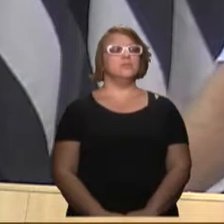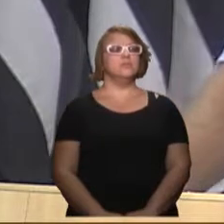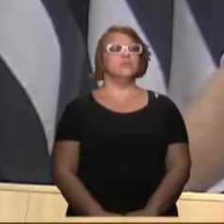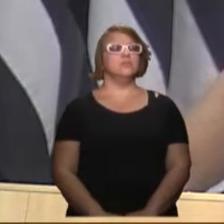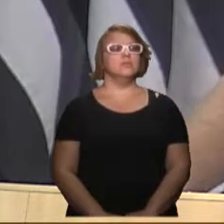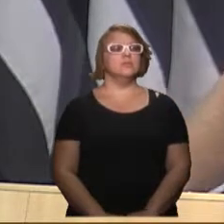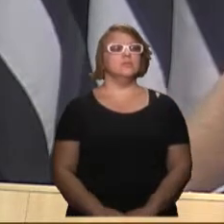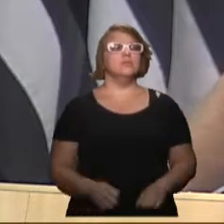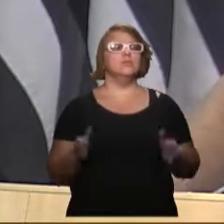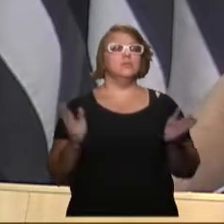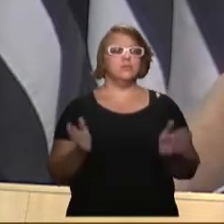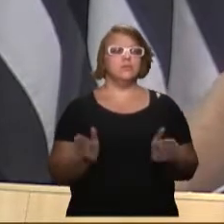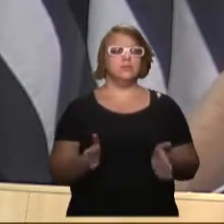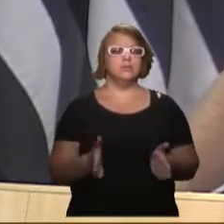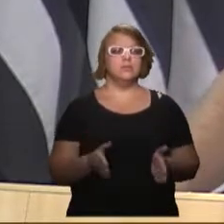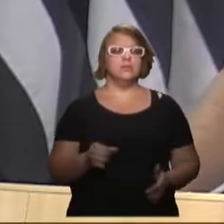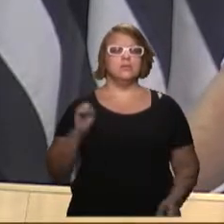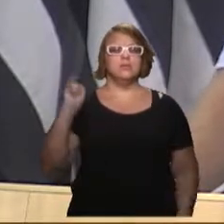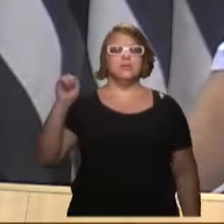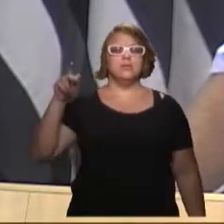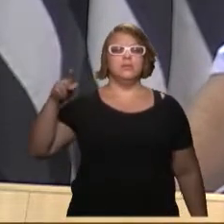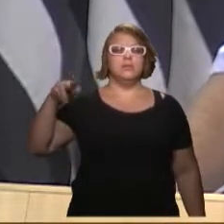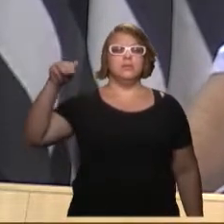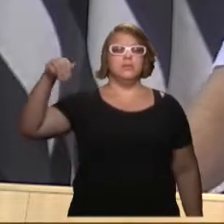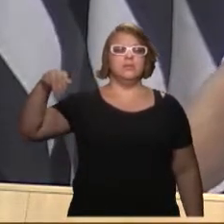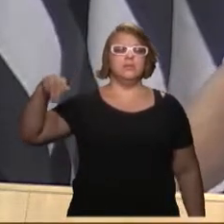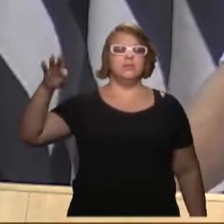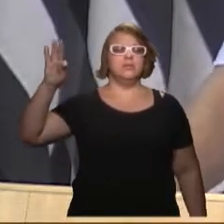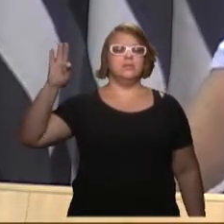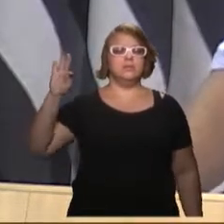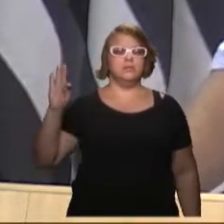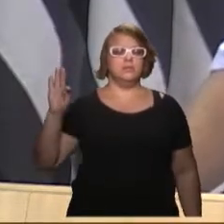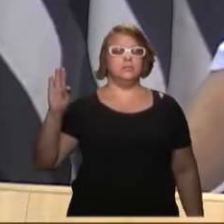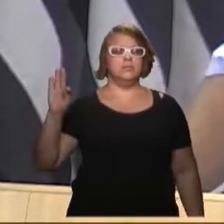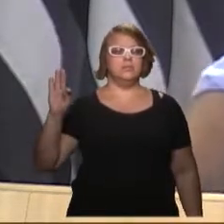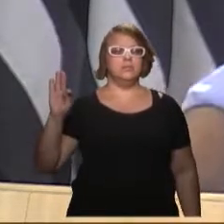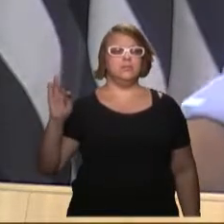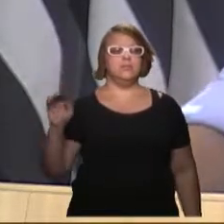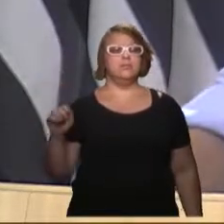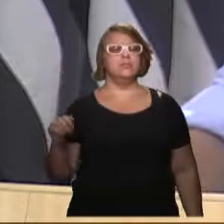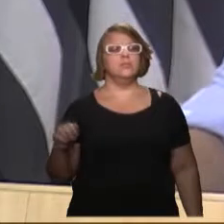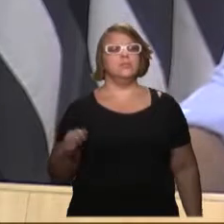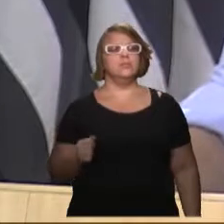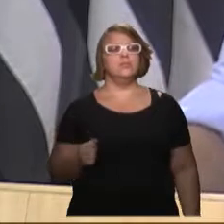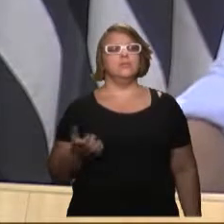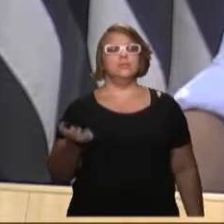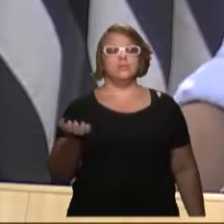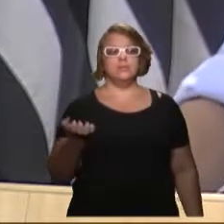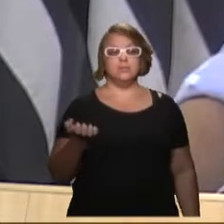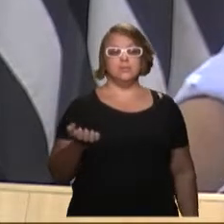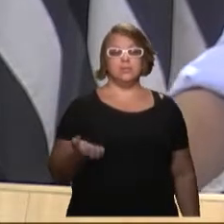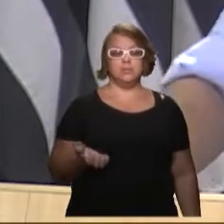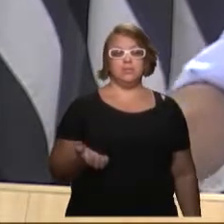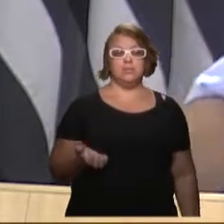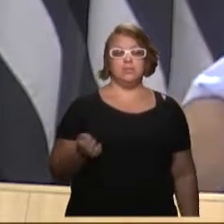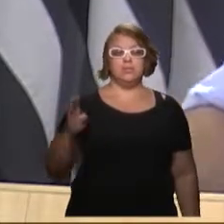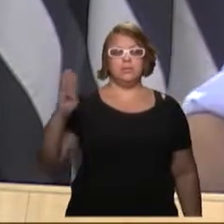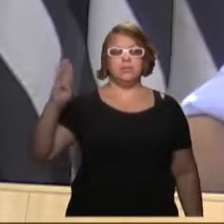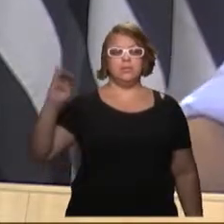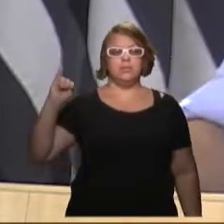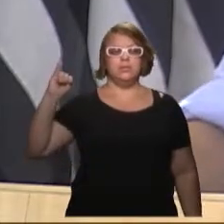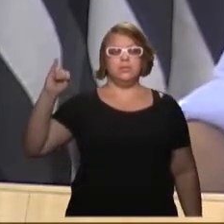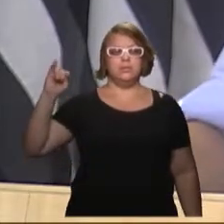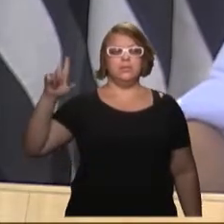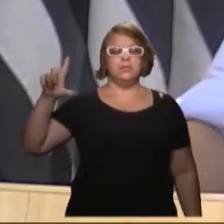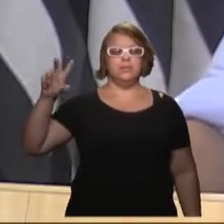Agora, novamente o IPMT, só que agora ele não quer milhões, ele quer bilhões. 1 bilhão e 300 do